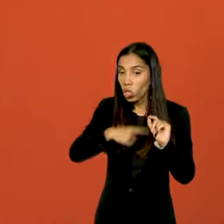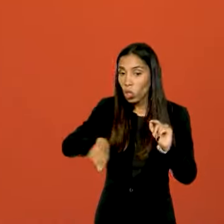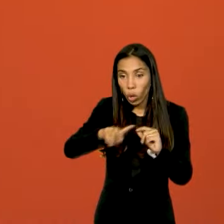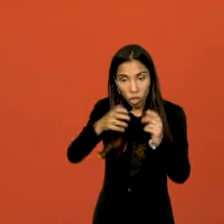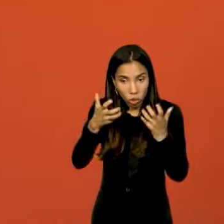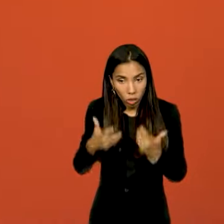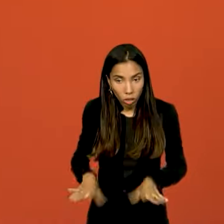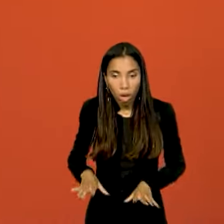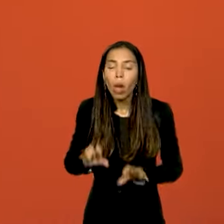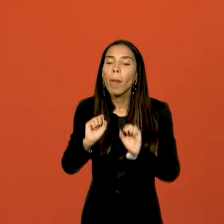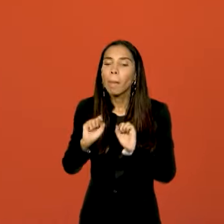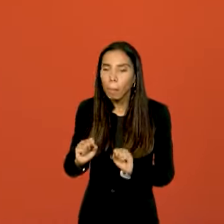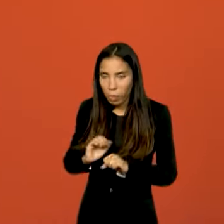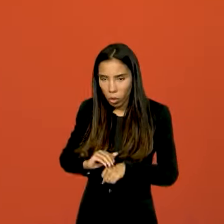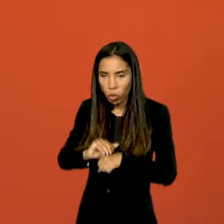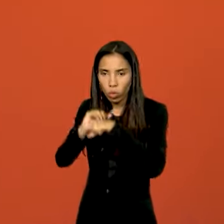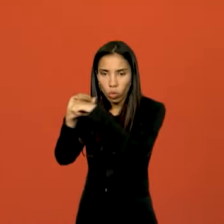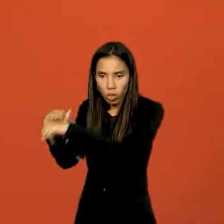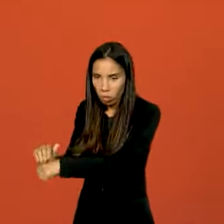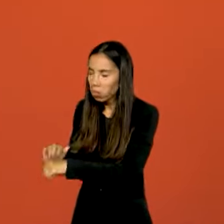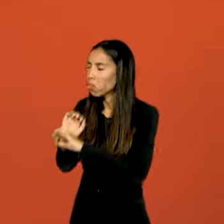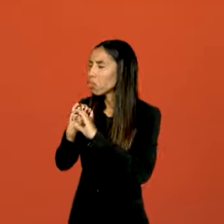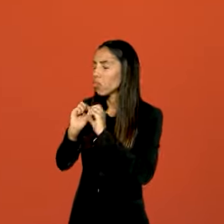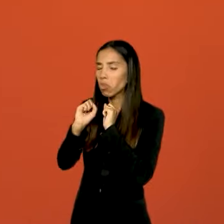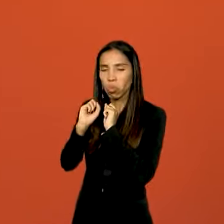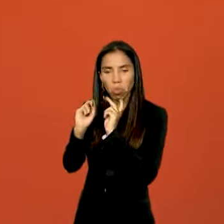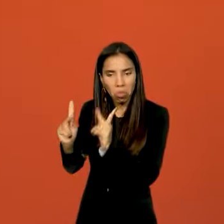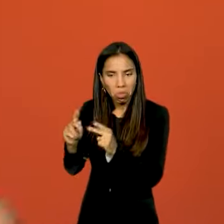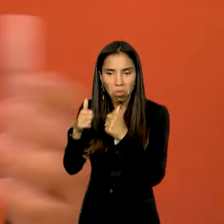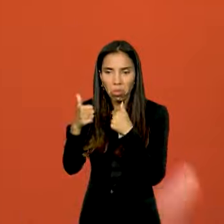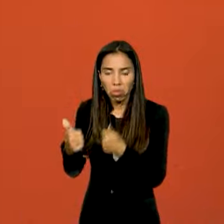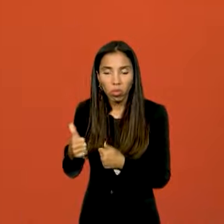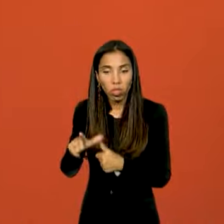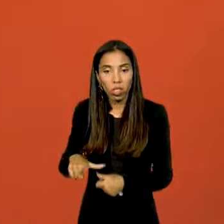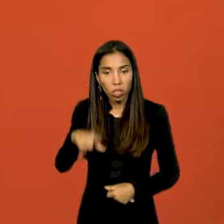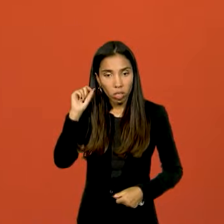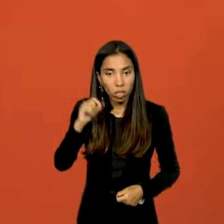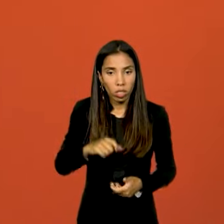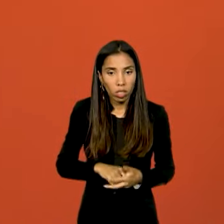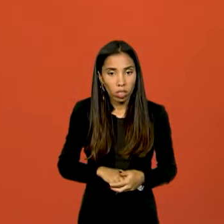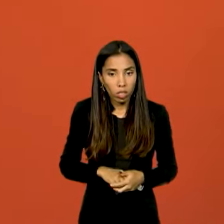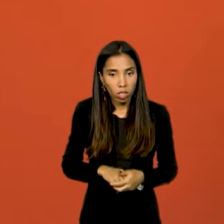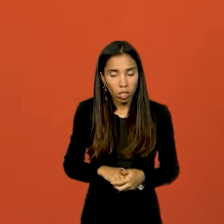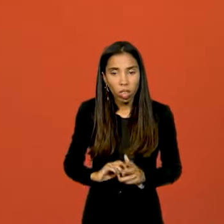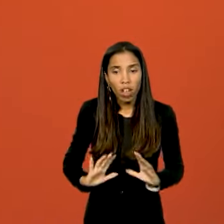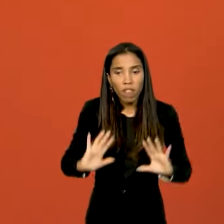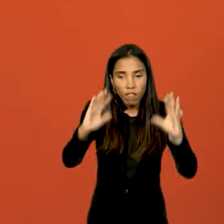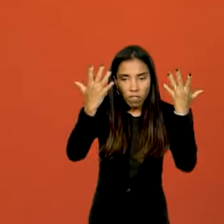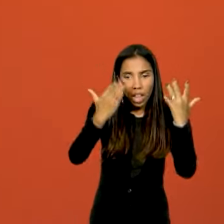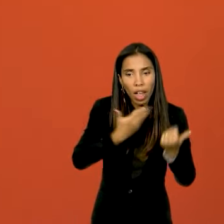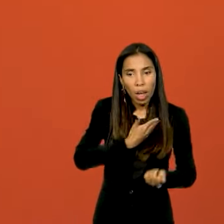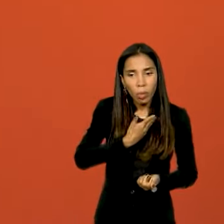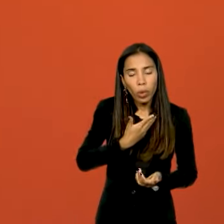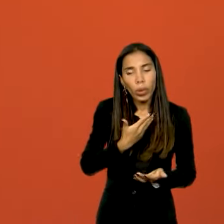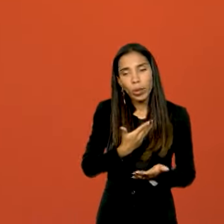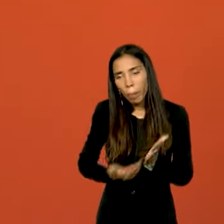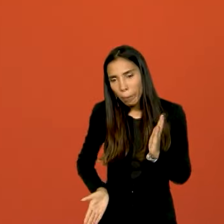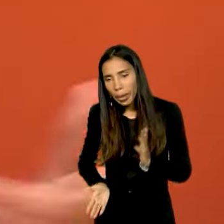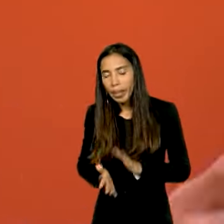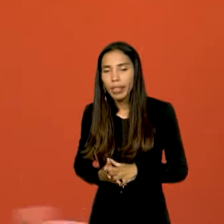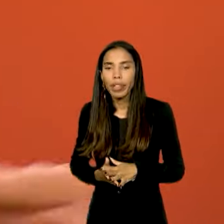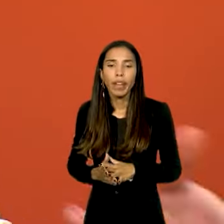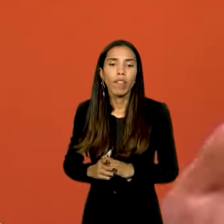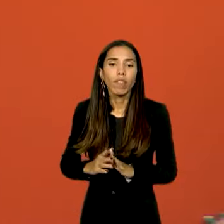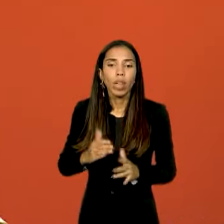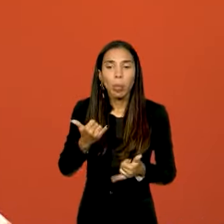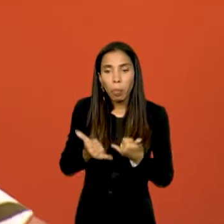gente poderia esclarecer isso e estaria tudo certo. Então era uma opção nossa, então a gente perdeu, sim, muitas vezes, festinha de amigo, aquele